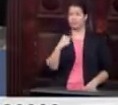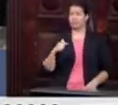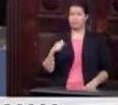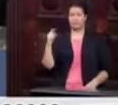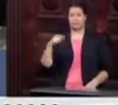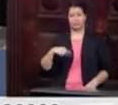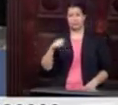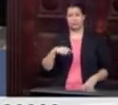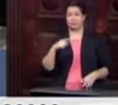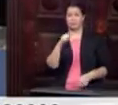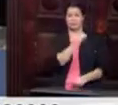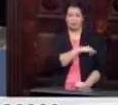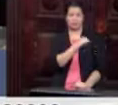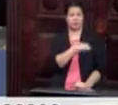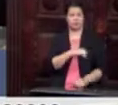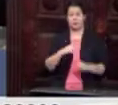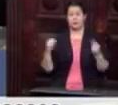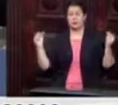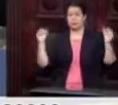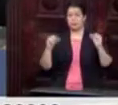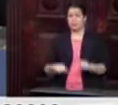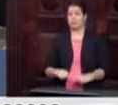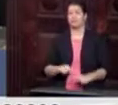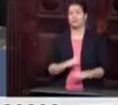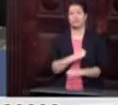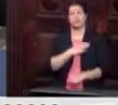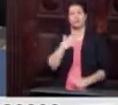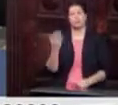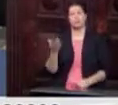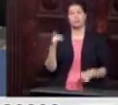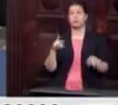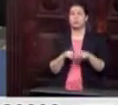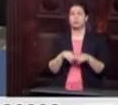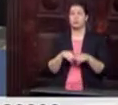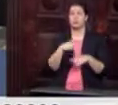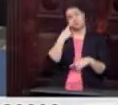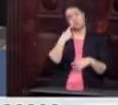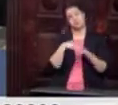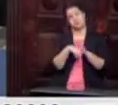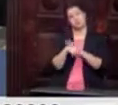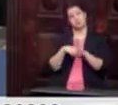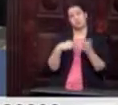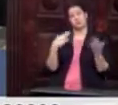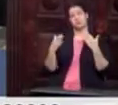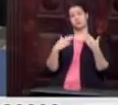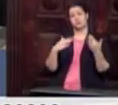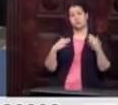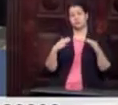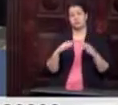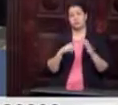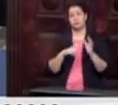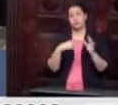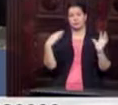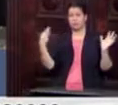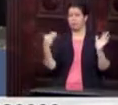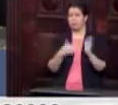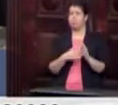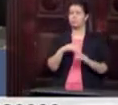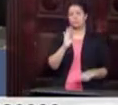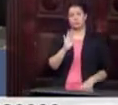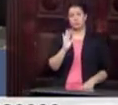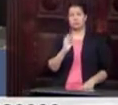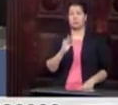enorme, medidas duras serão necessárias e analisaremos com tranquilidade e serenidade todas elas. Mas